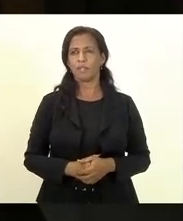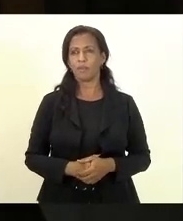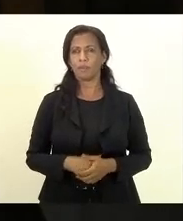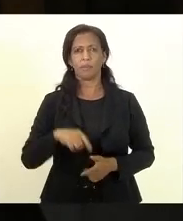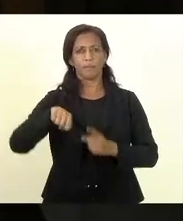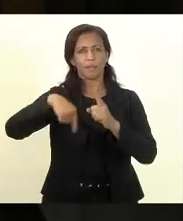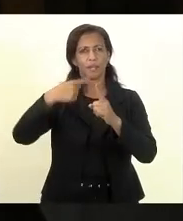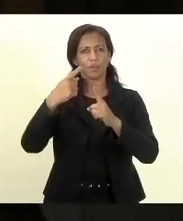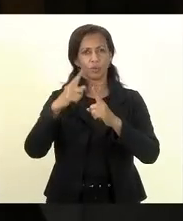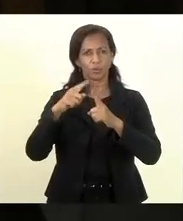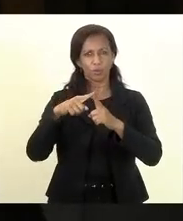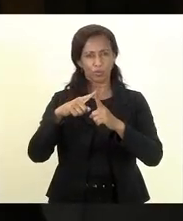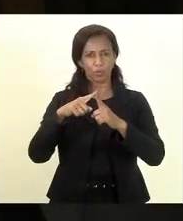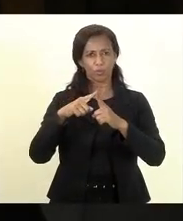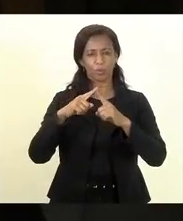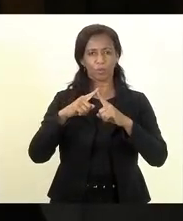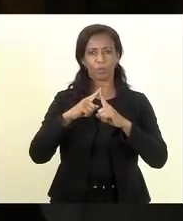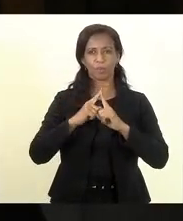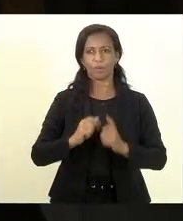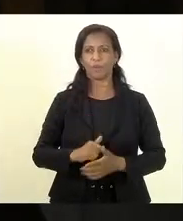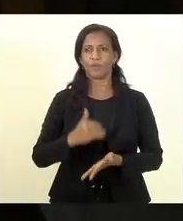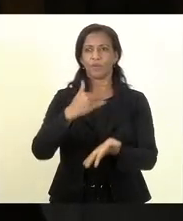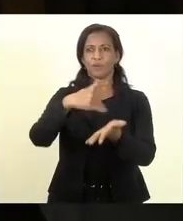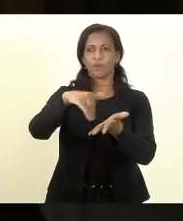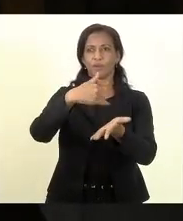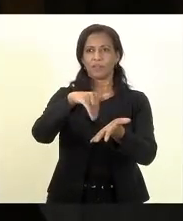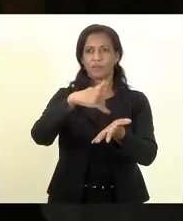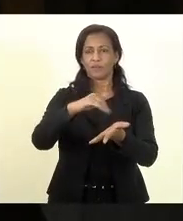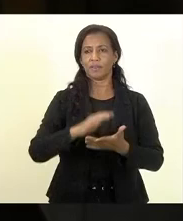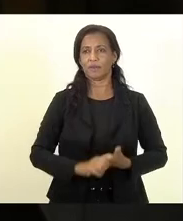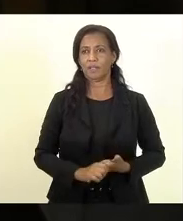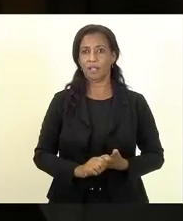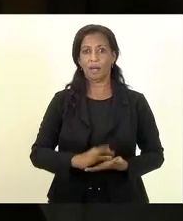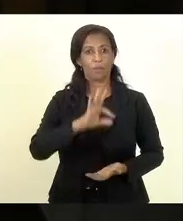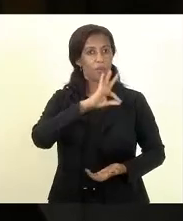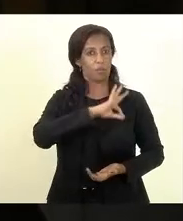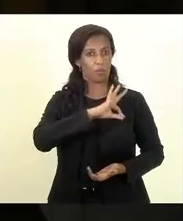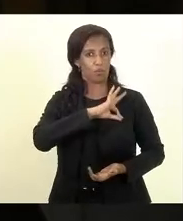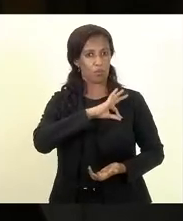questionamento ao secretário da Polícia Militar